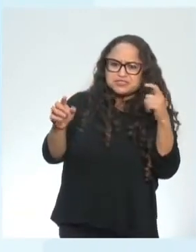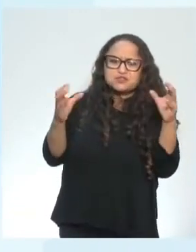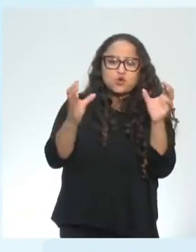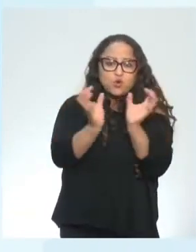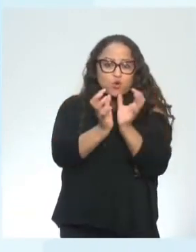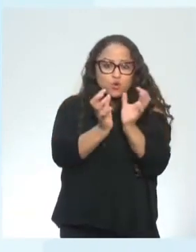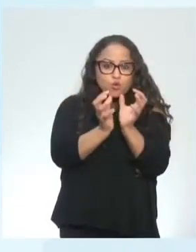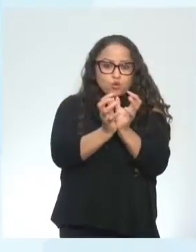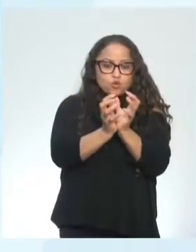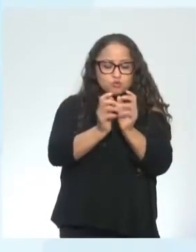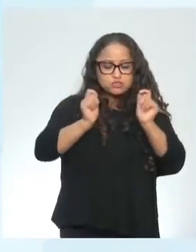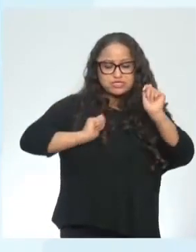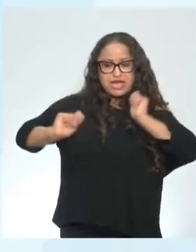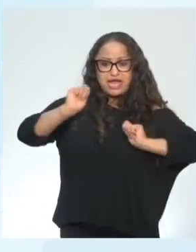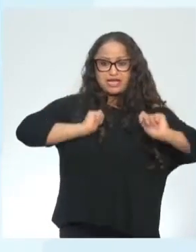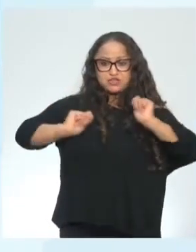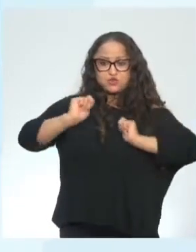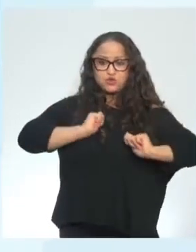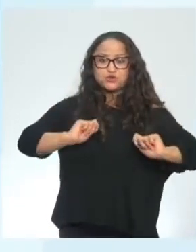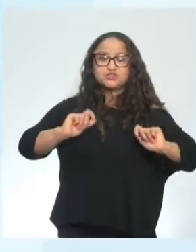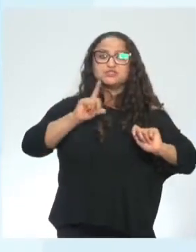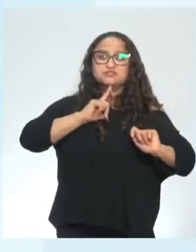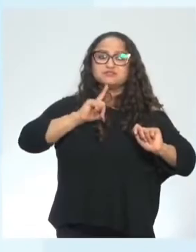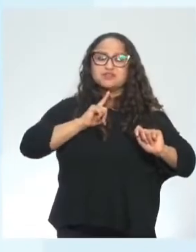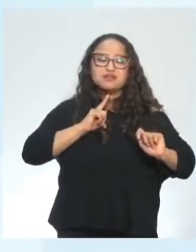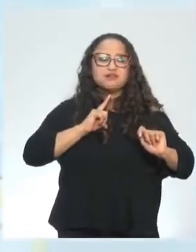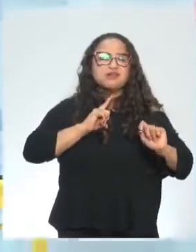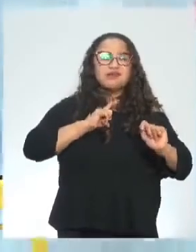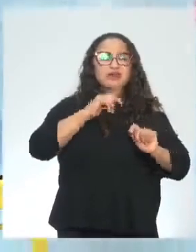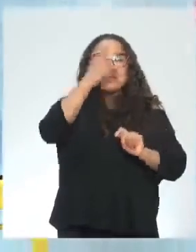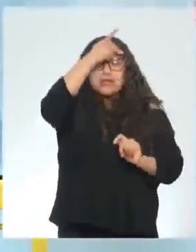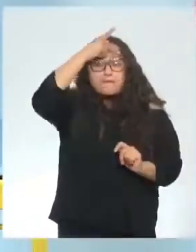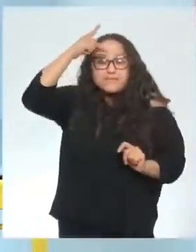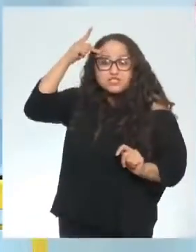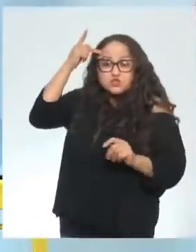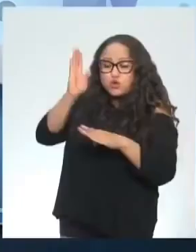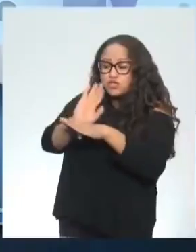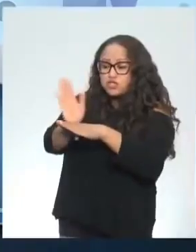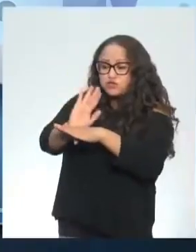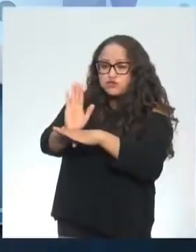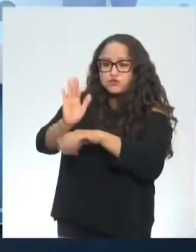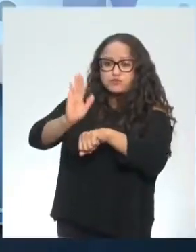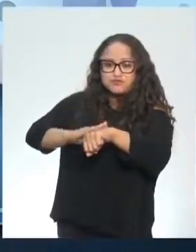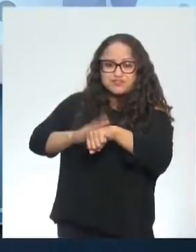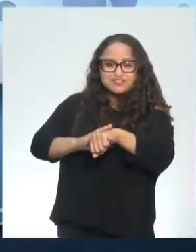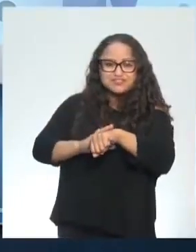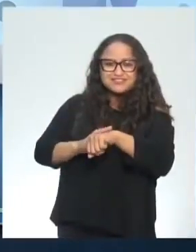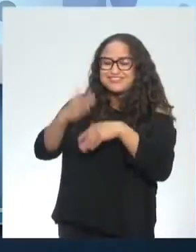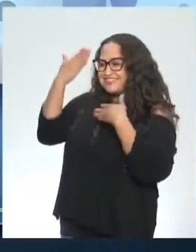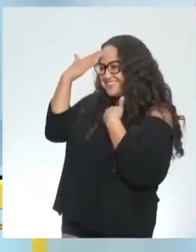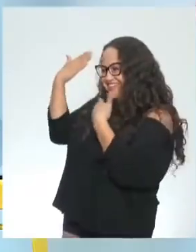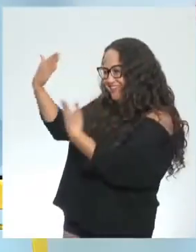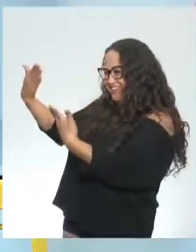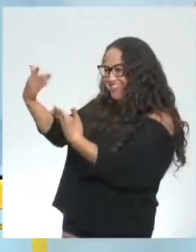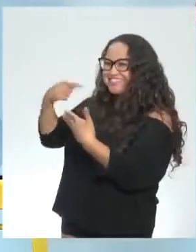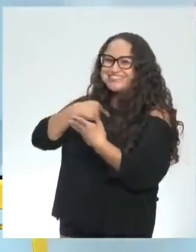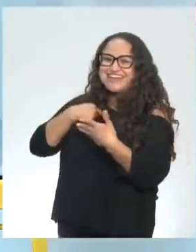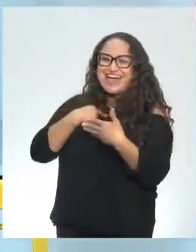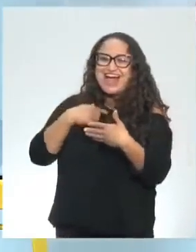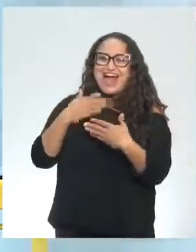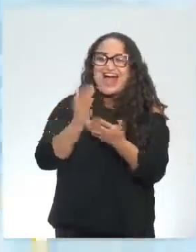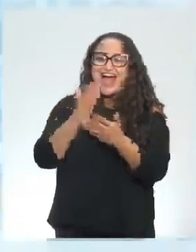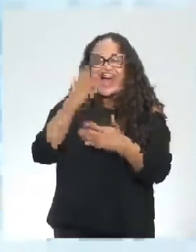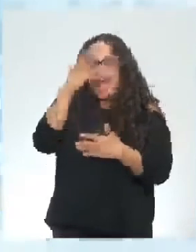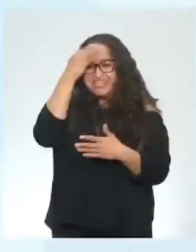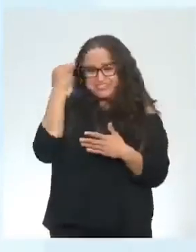grupo de atores no elenco o elenco verniz tem que o Fernanda não as palavras fogem na